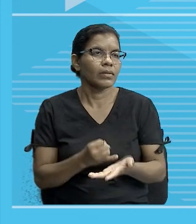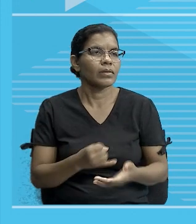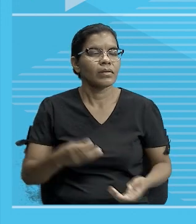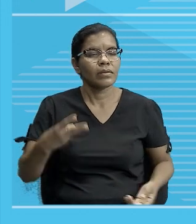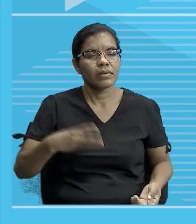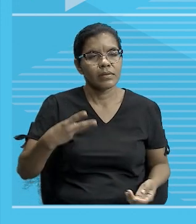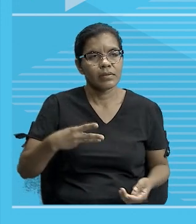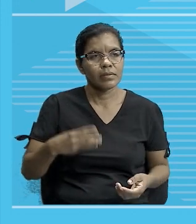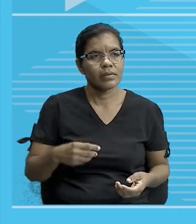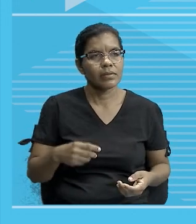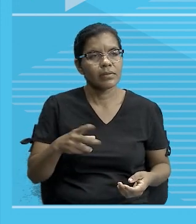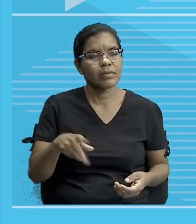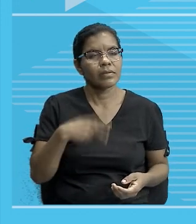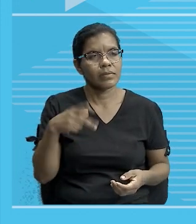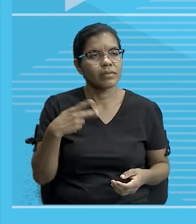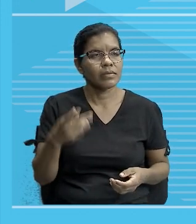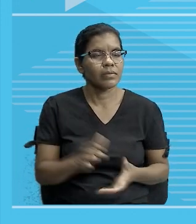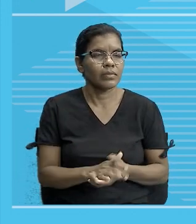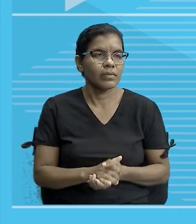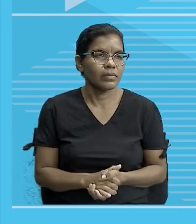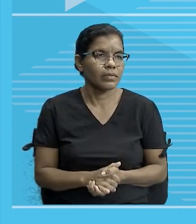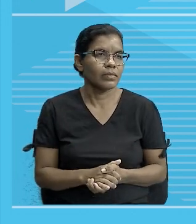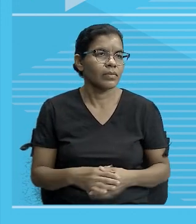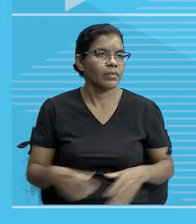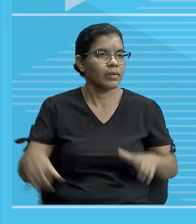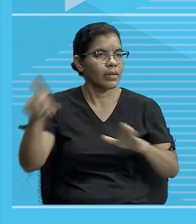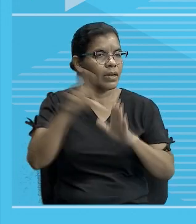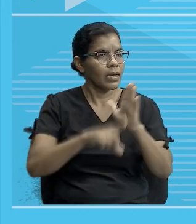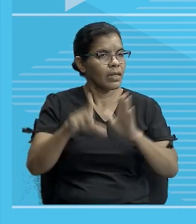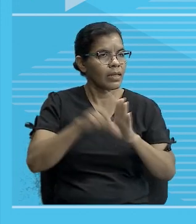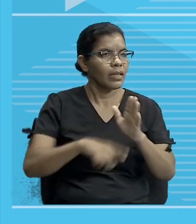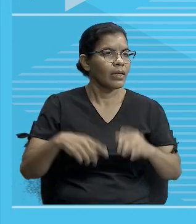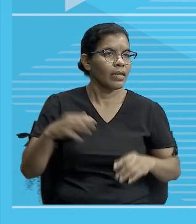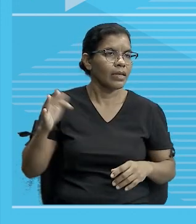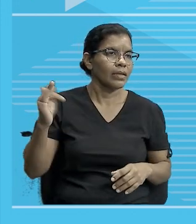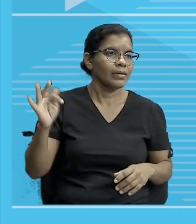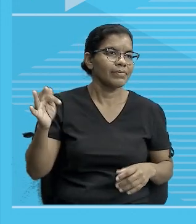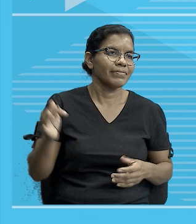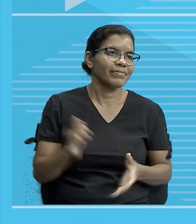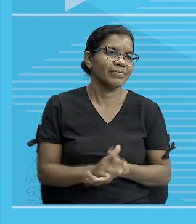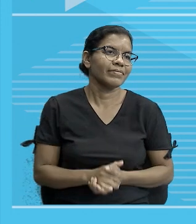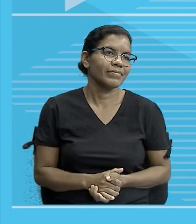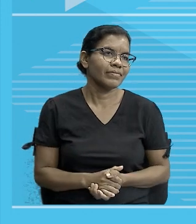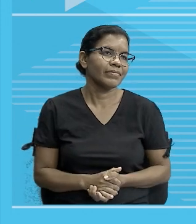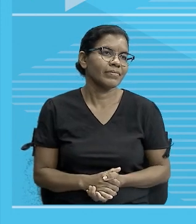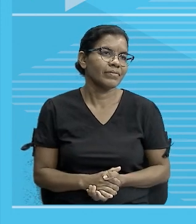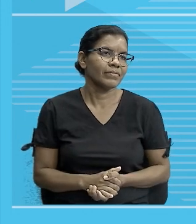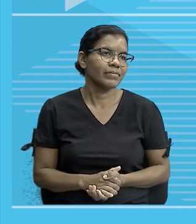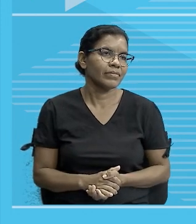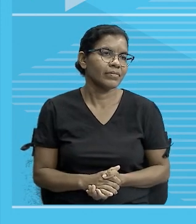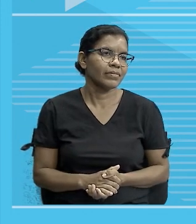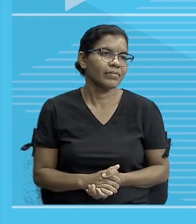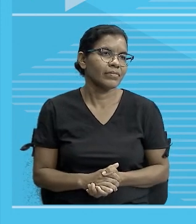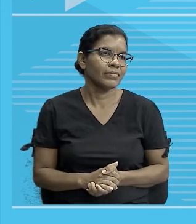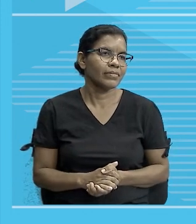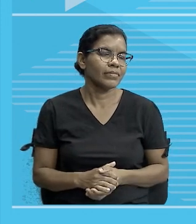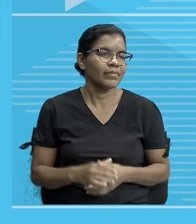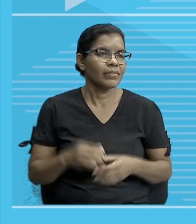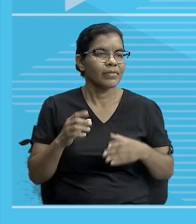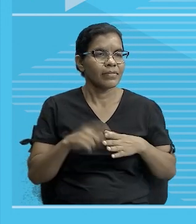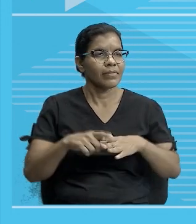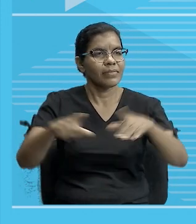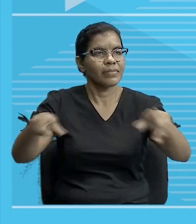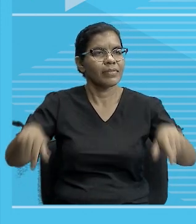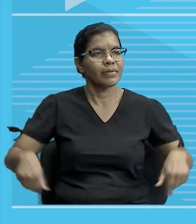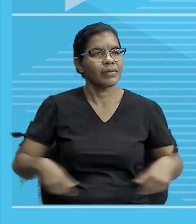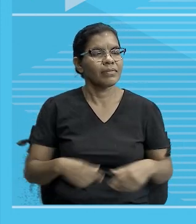disse: pois beleza, pois nós vamos fazer a lei para a França. Ixi, Maria! Nós vamos à Assembleia